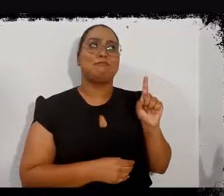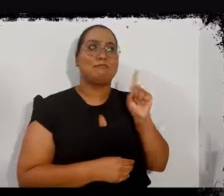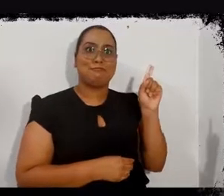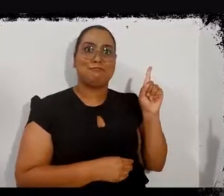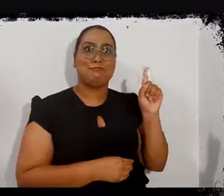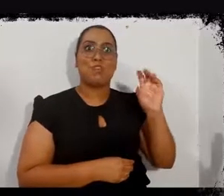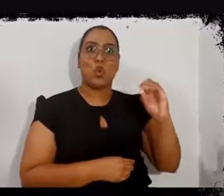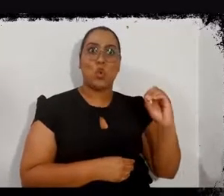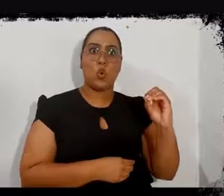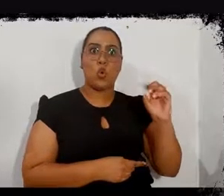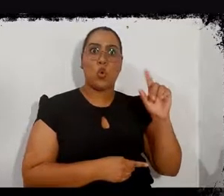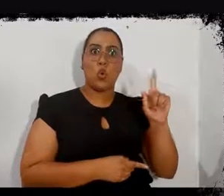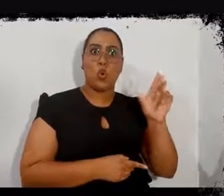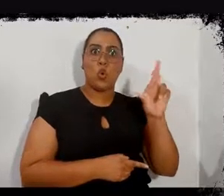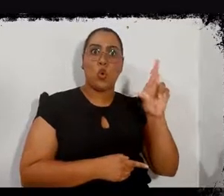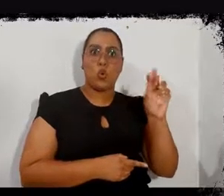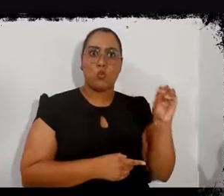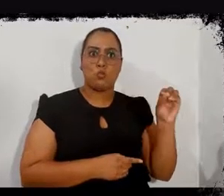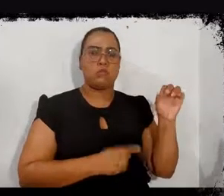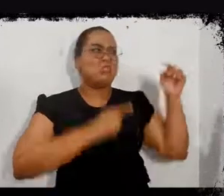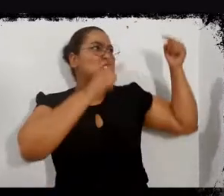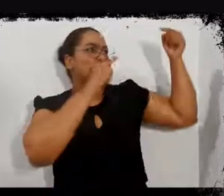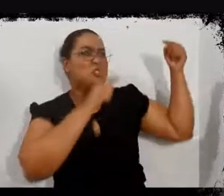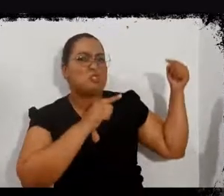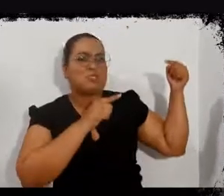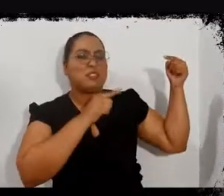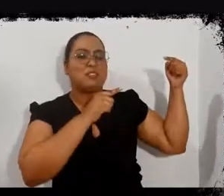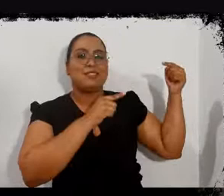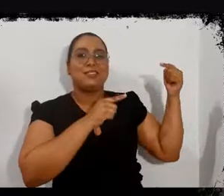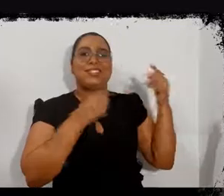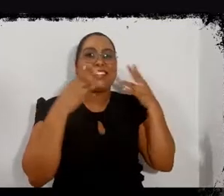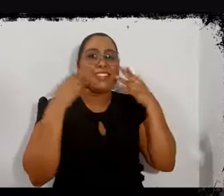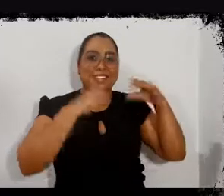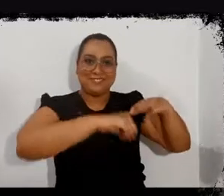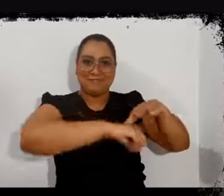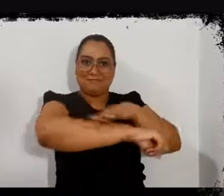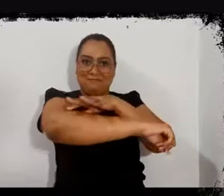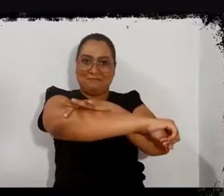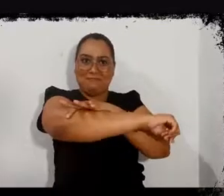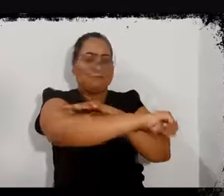conto bem conhecido, que é o Gato de Botas, né? Enfrentando o